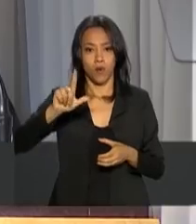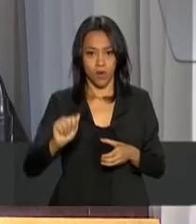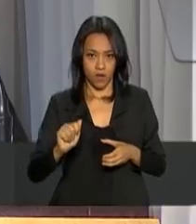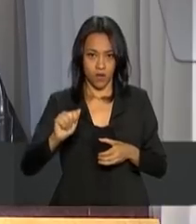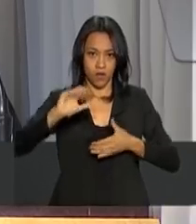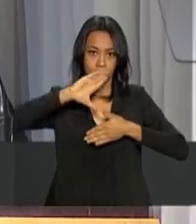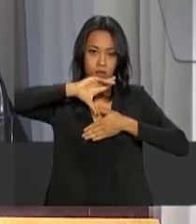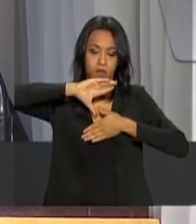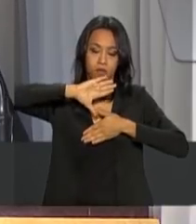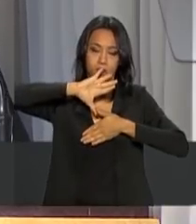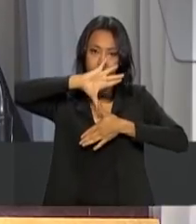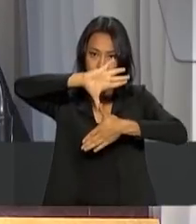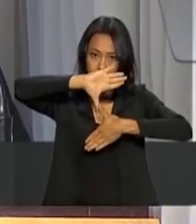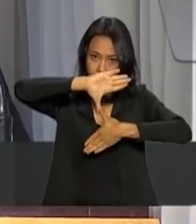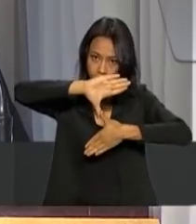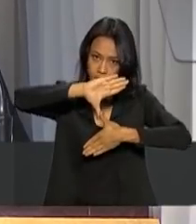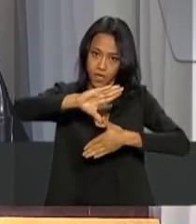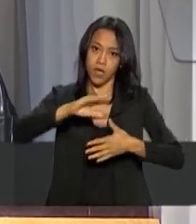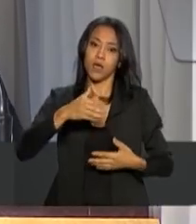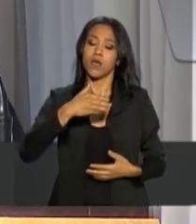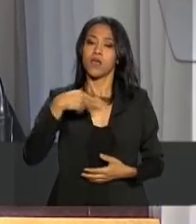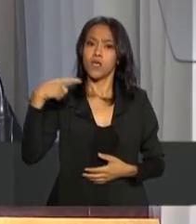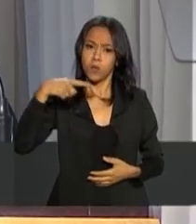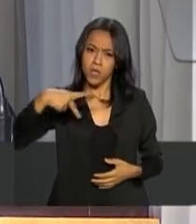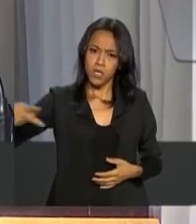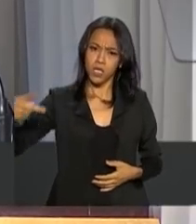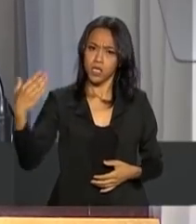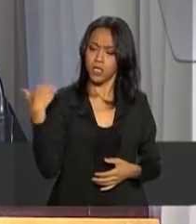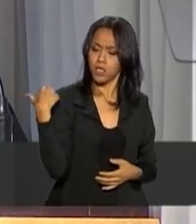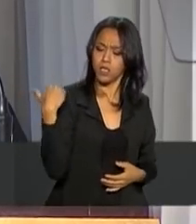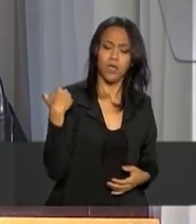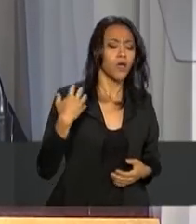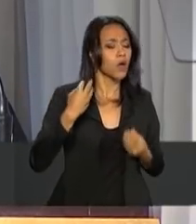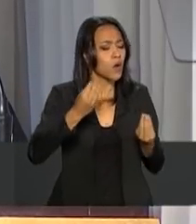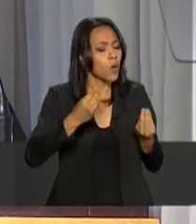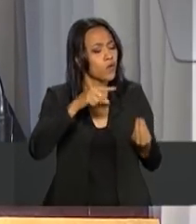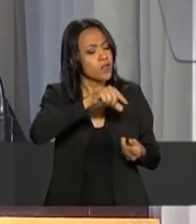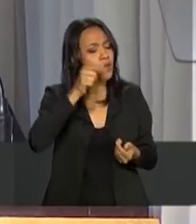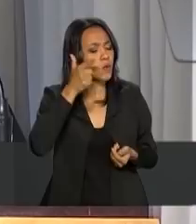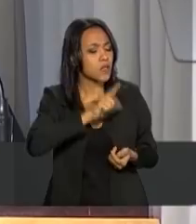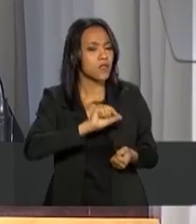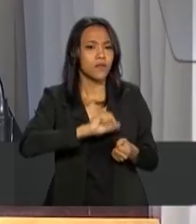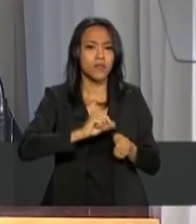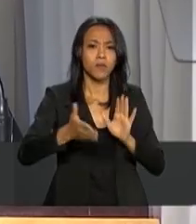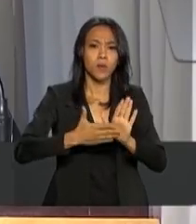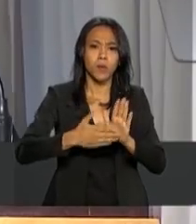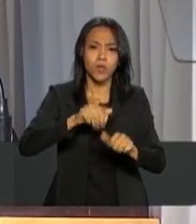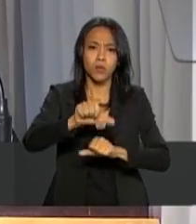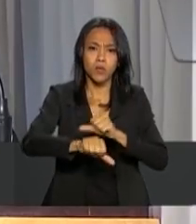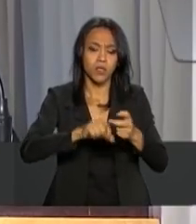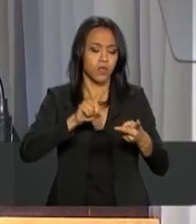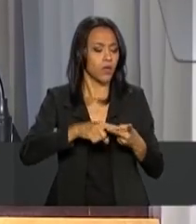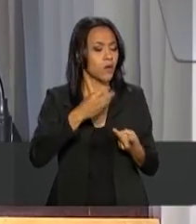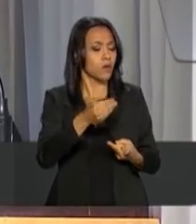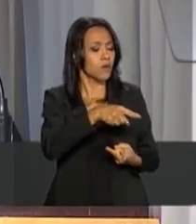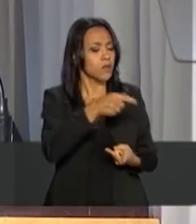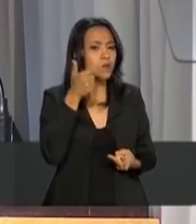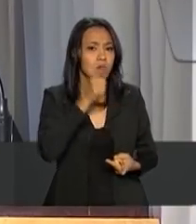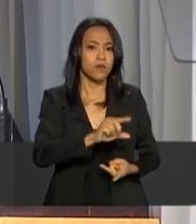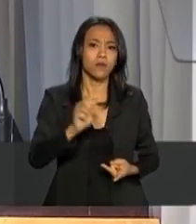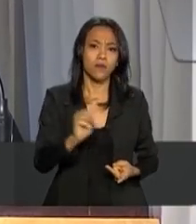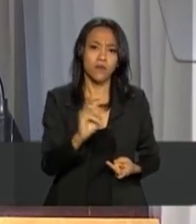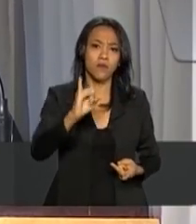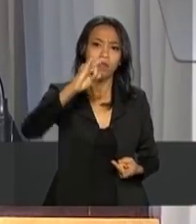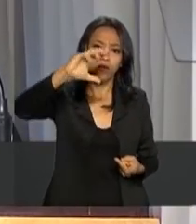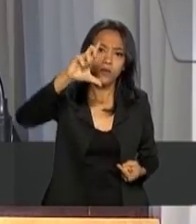Argentina, mas ele me perguntou: Temer, como é que você conseguiu fazer a reforma trabalhista? Como é que você conseguiu trazer a inflação para menos de 4%? Porque